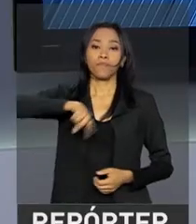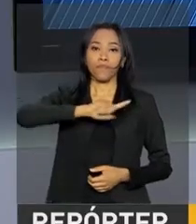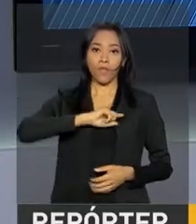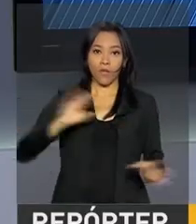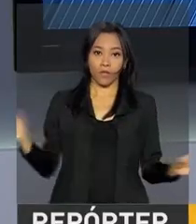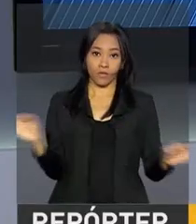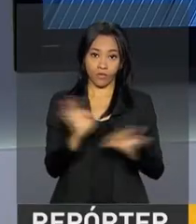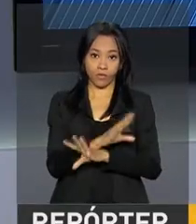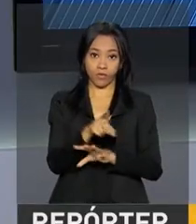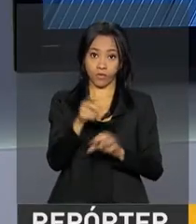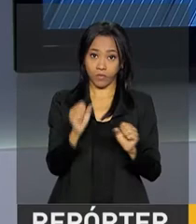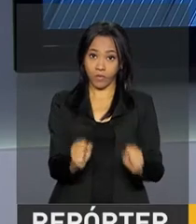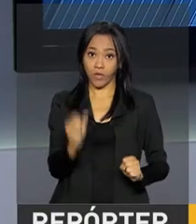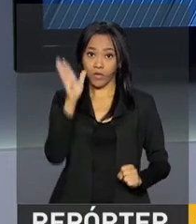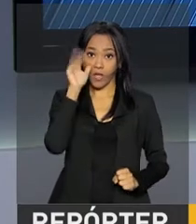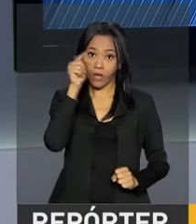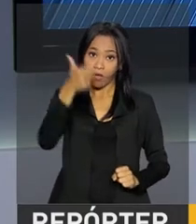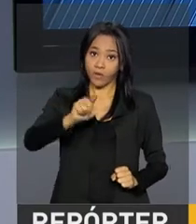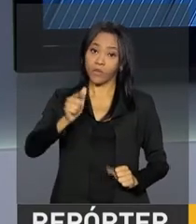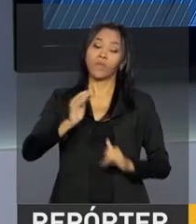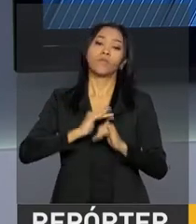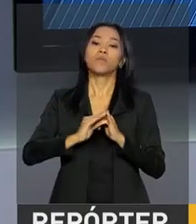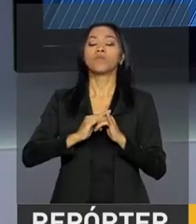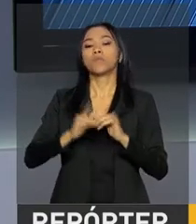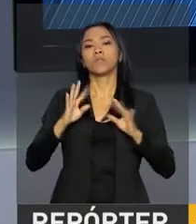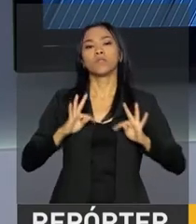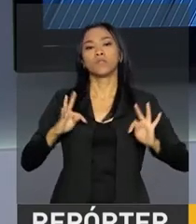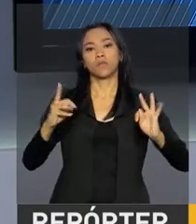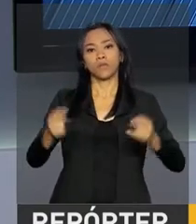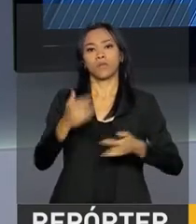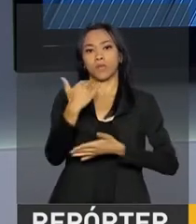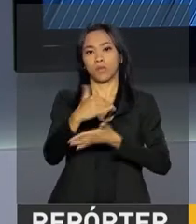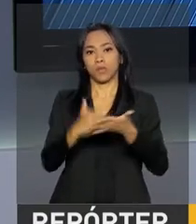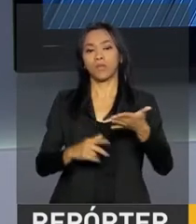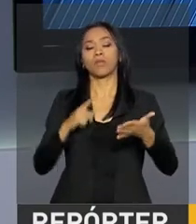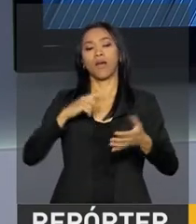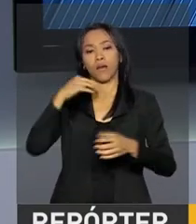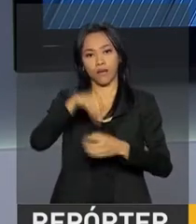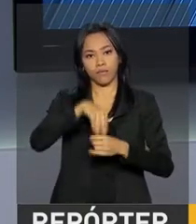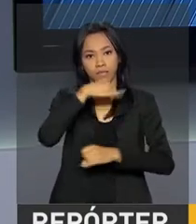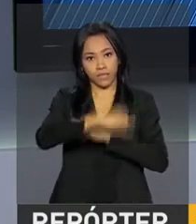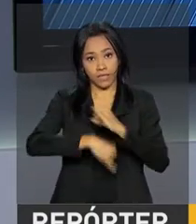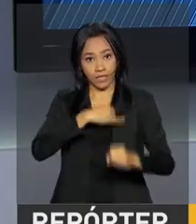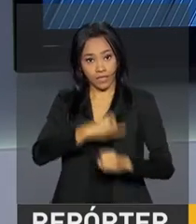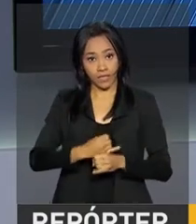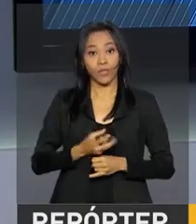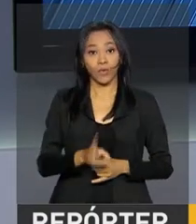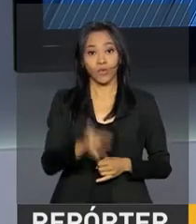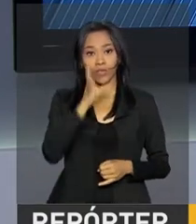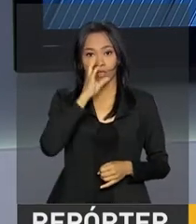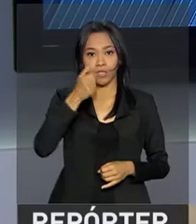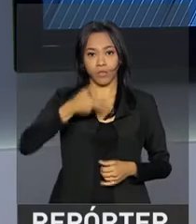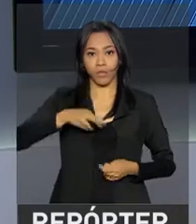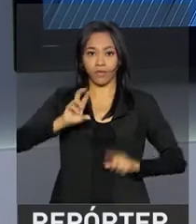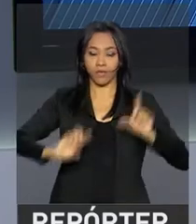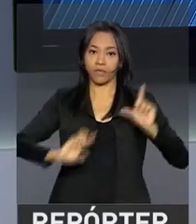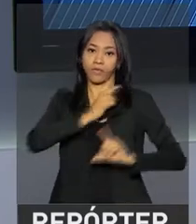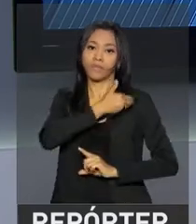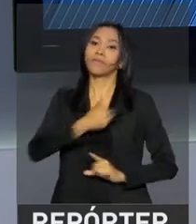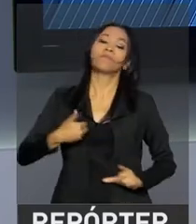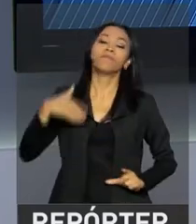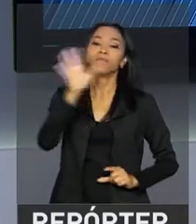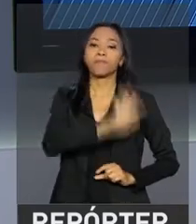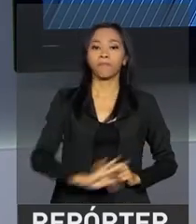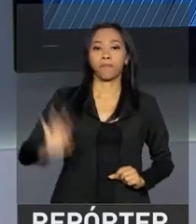ficamos por aqui você pode rever as reportagens no youtube e toda a programação também está na internet continue na nbr a tv do governo